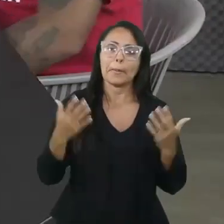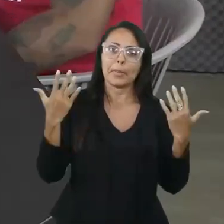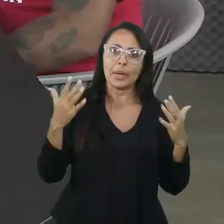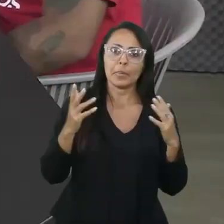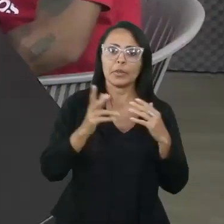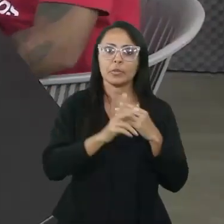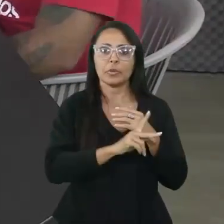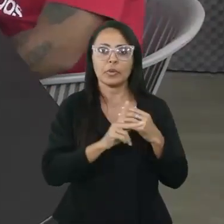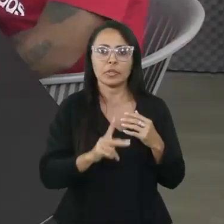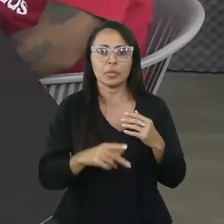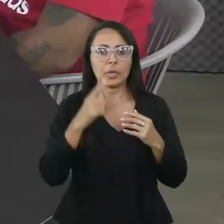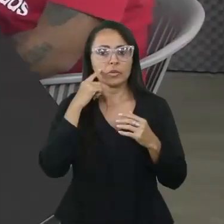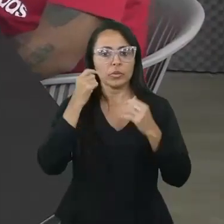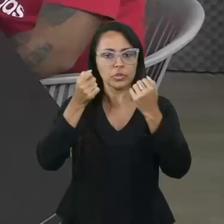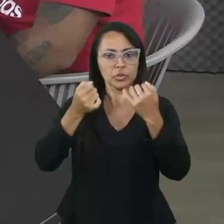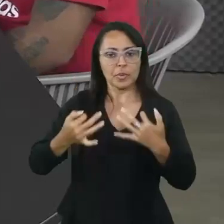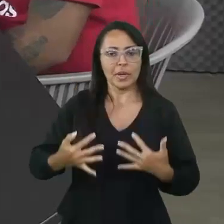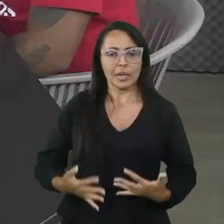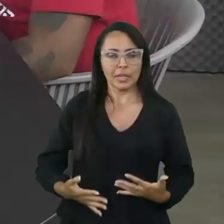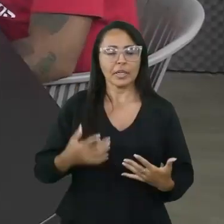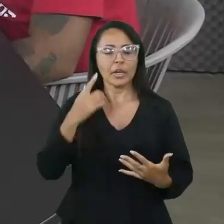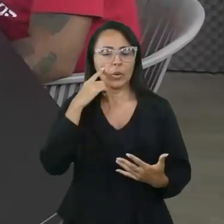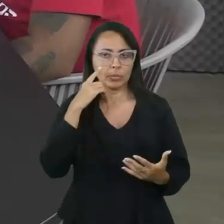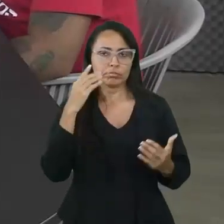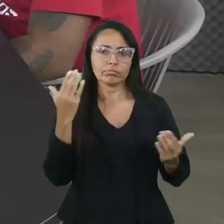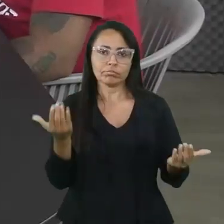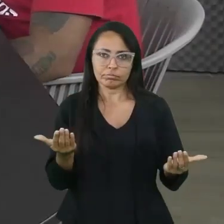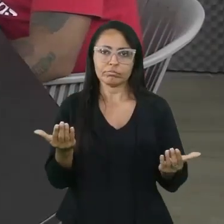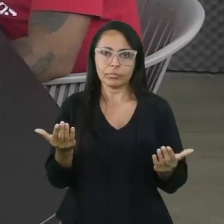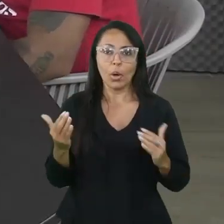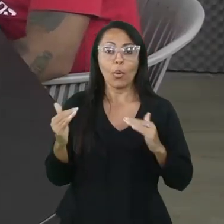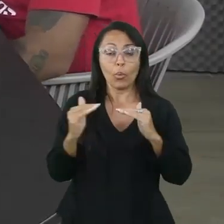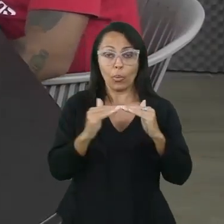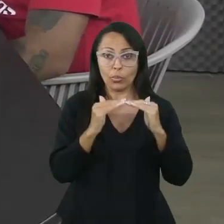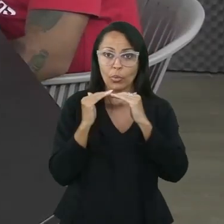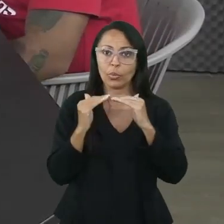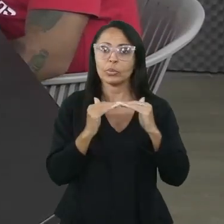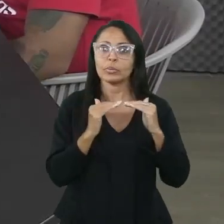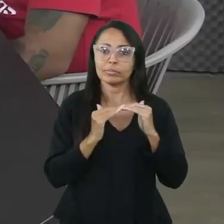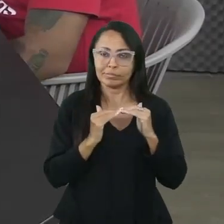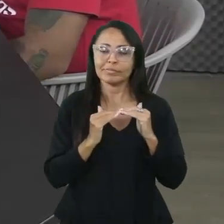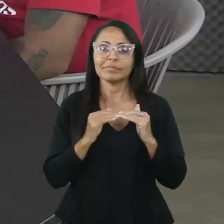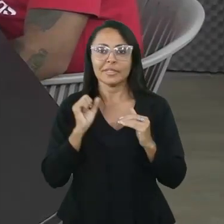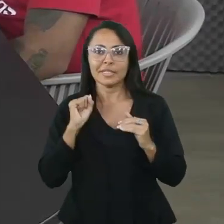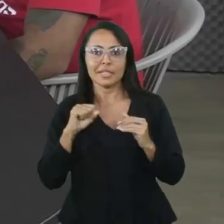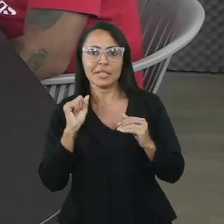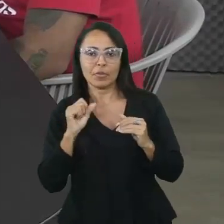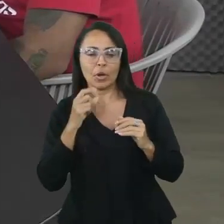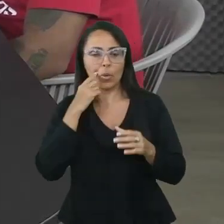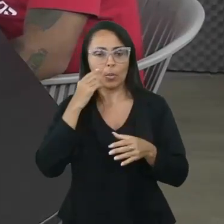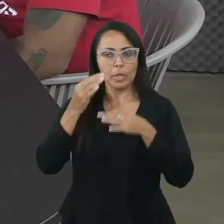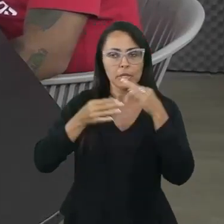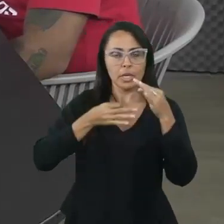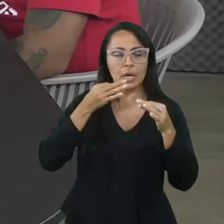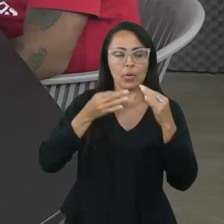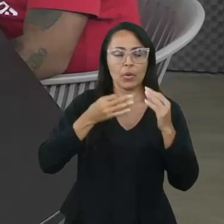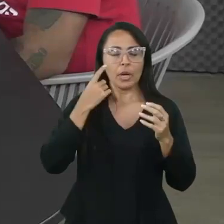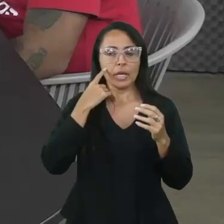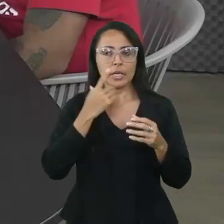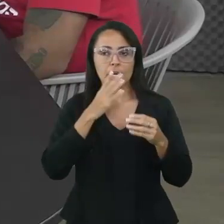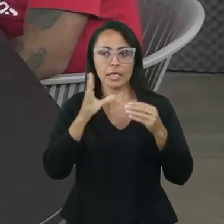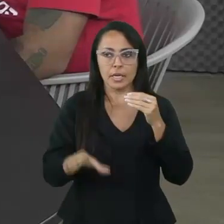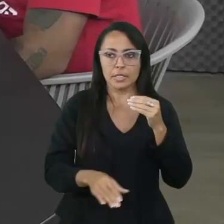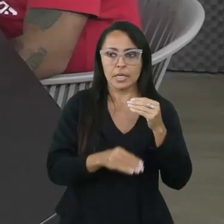suas colocações, foram brilhantes, concordo. Eu até acrescento um pouco, né, que creio eu que,